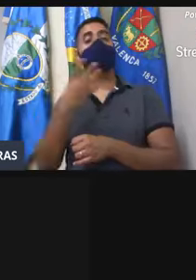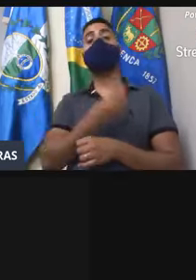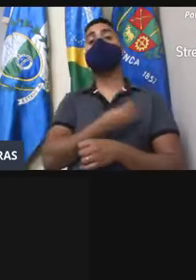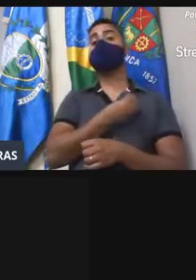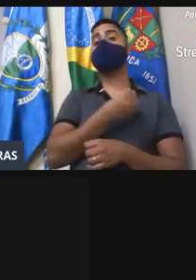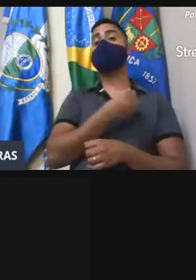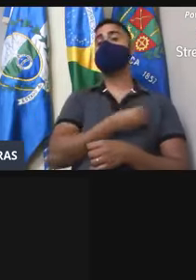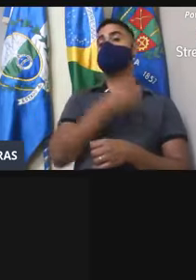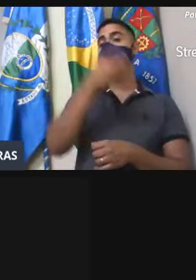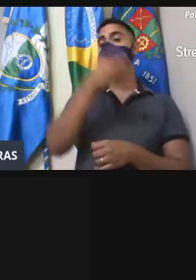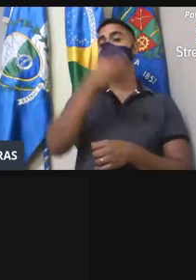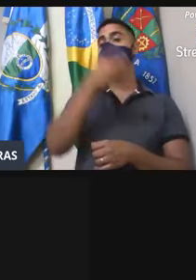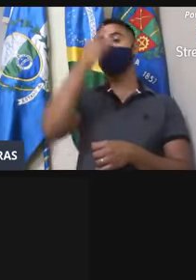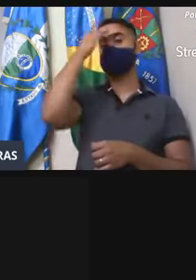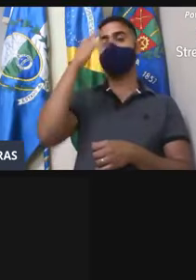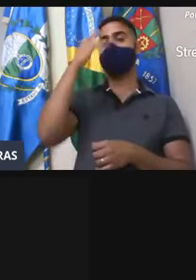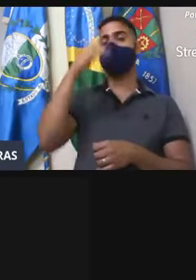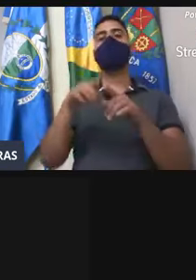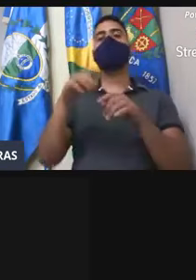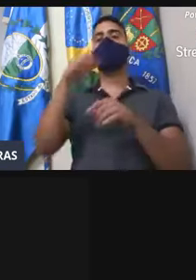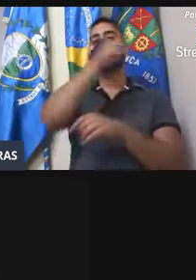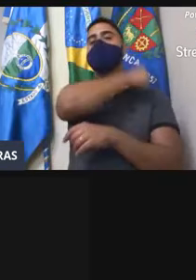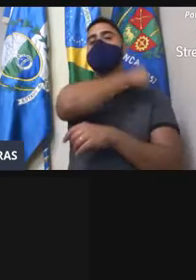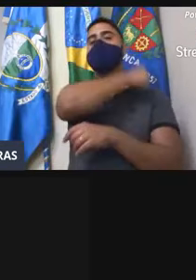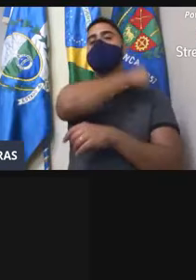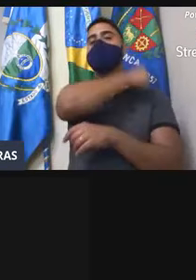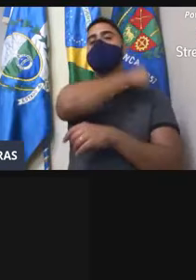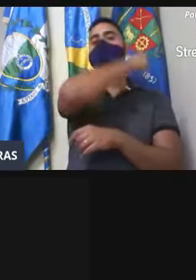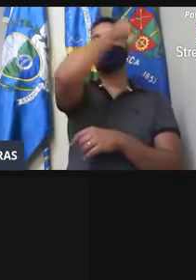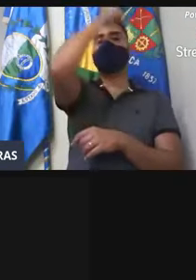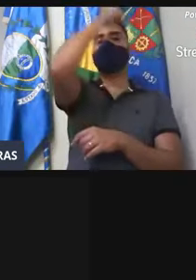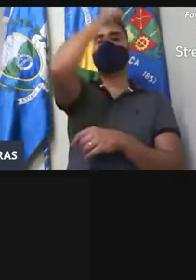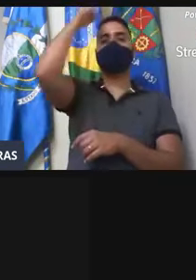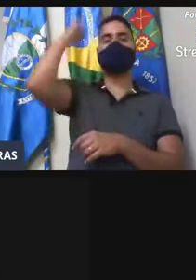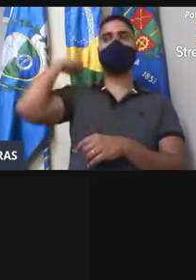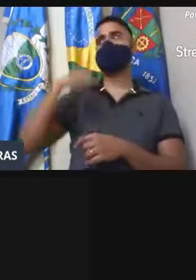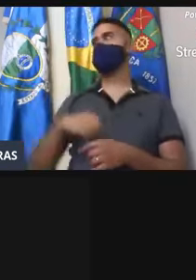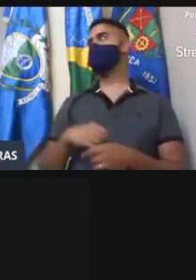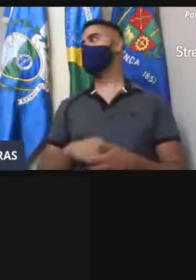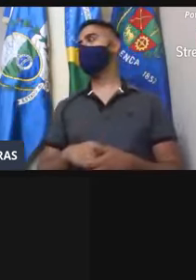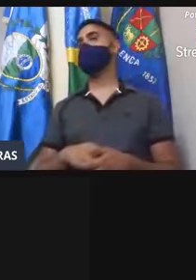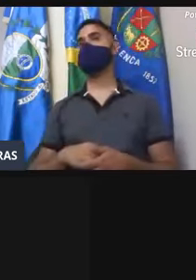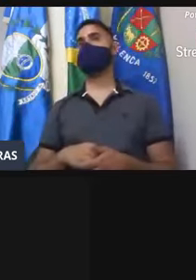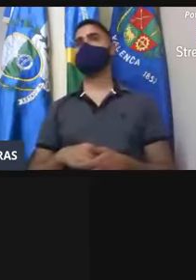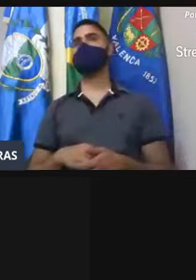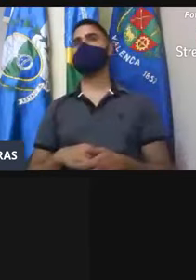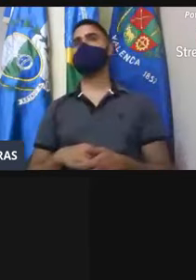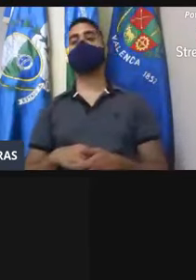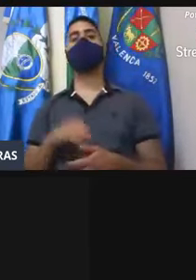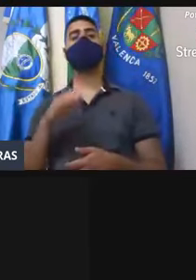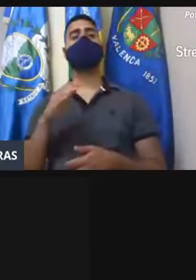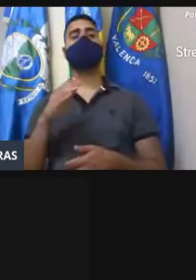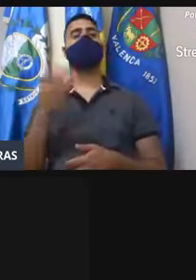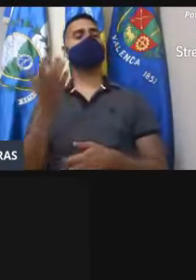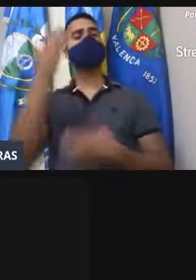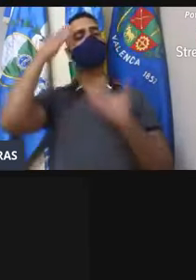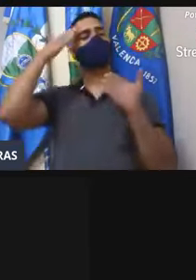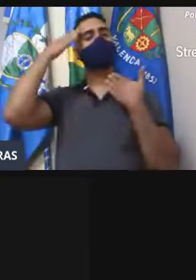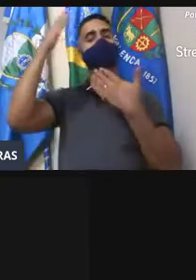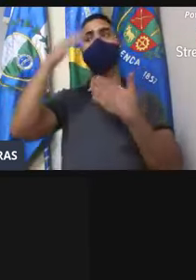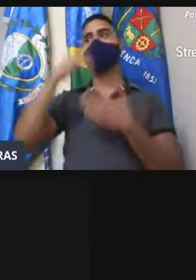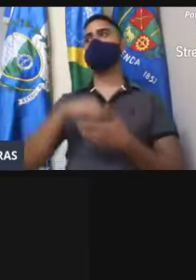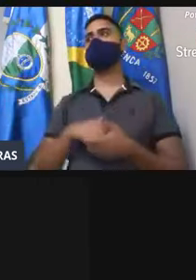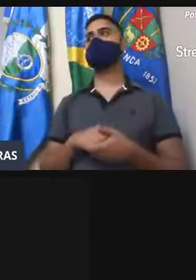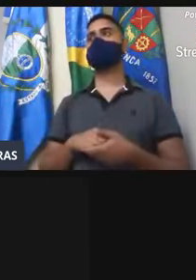muitos moradores de Santa Isabel. A gente só tem a agradecer, né,